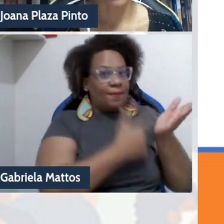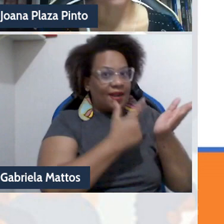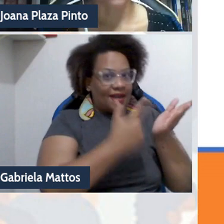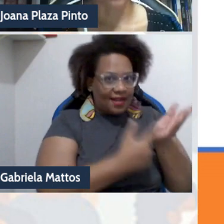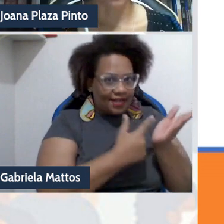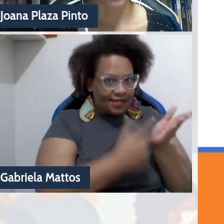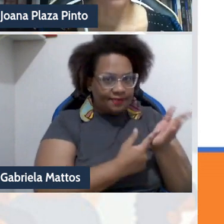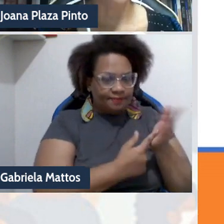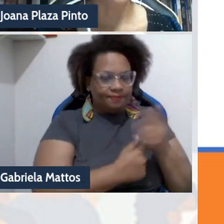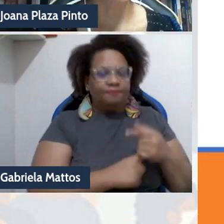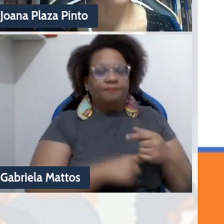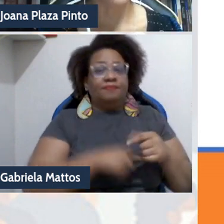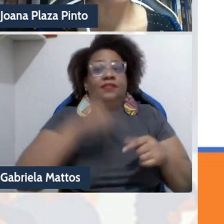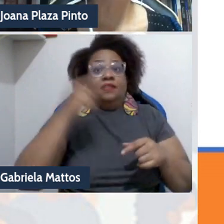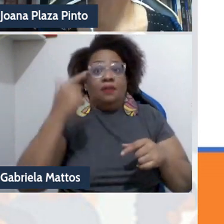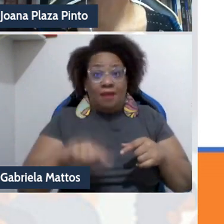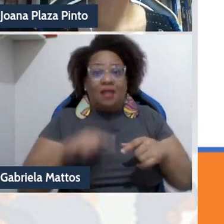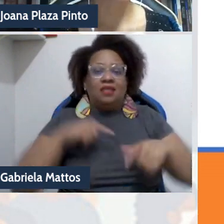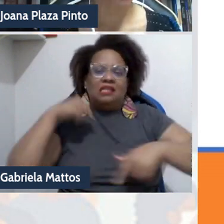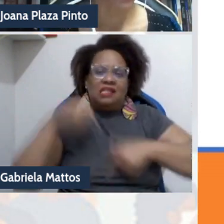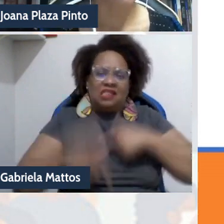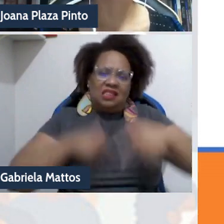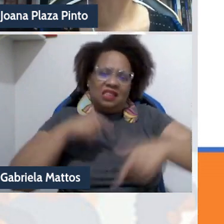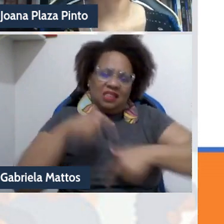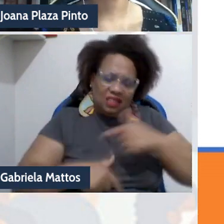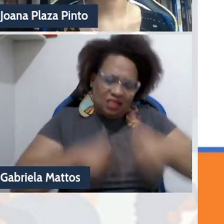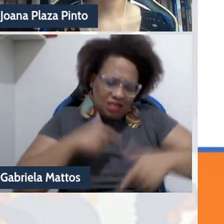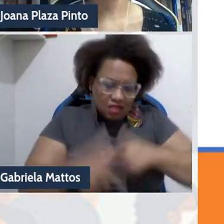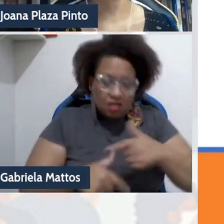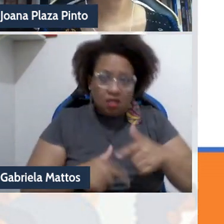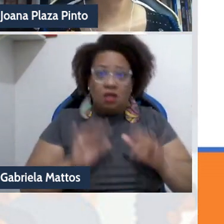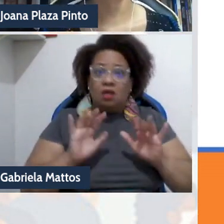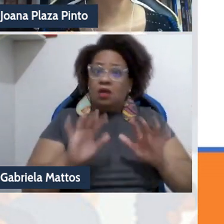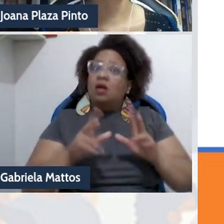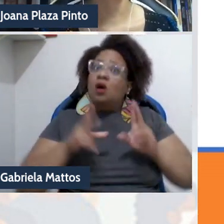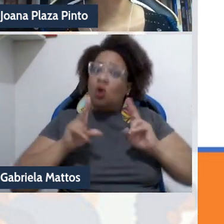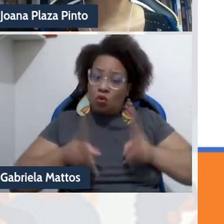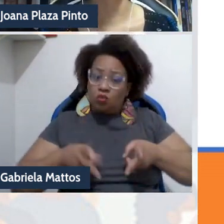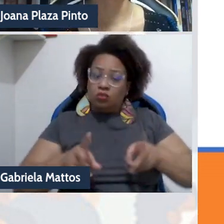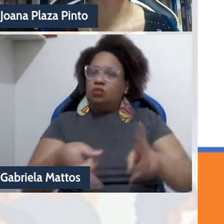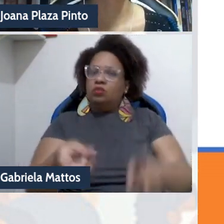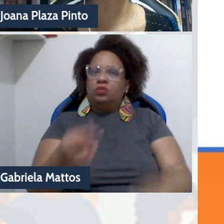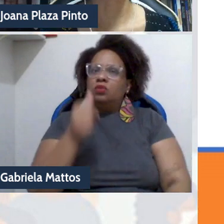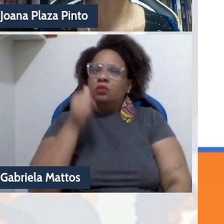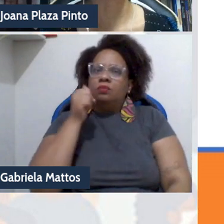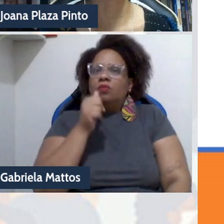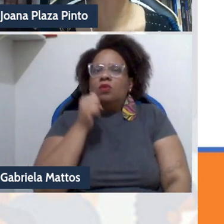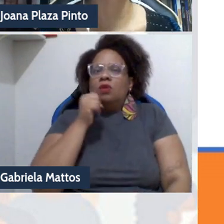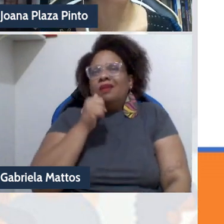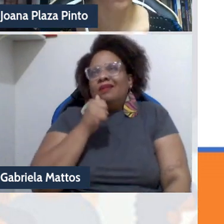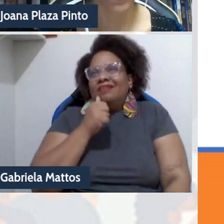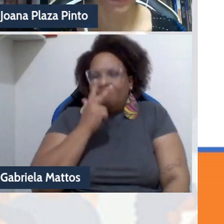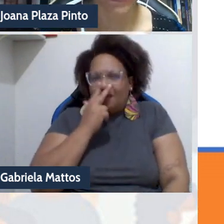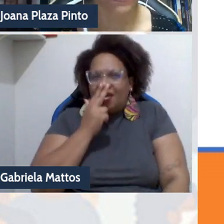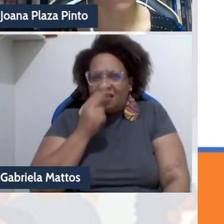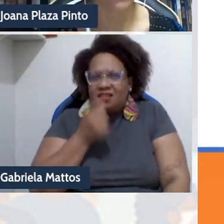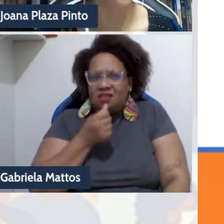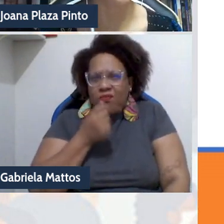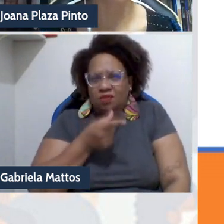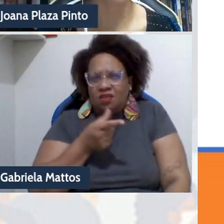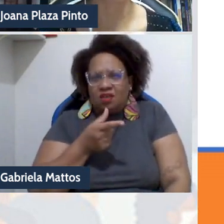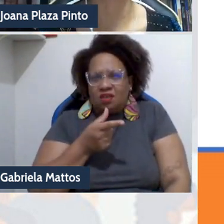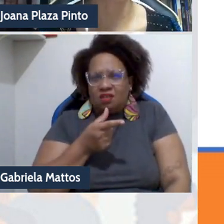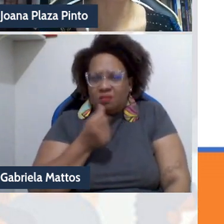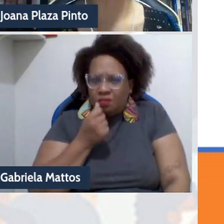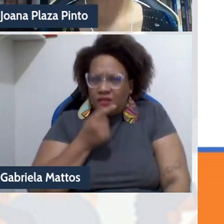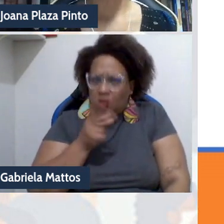dessa jornada exaustiva, as mulheres continuam, parece piada, né, que isso continue acontecendo,